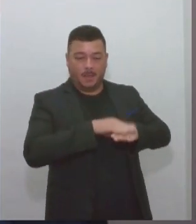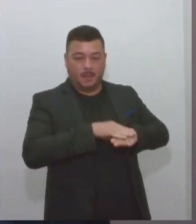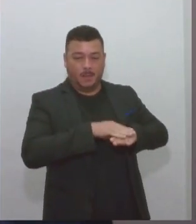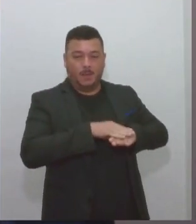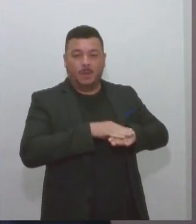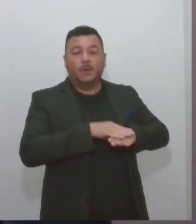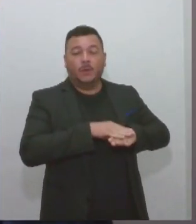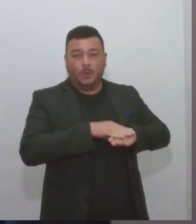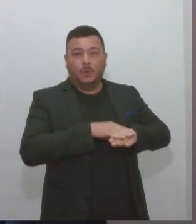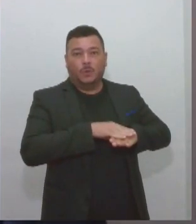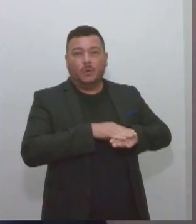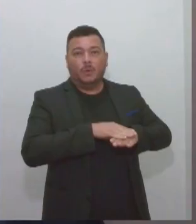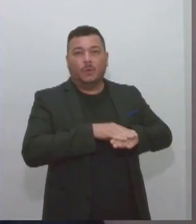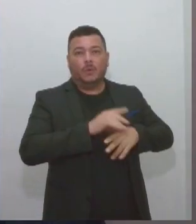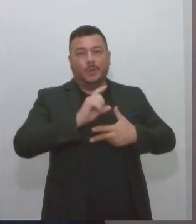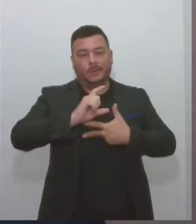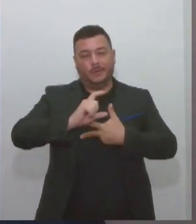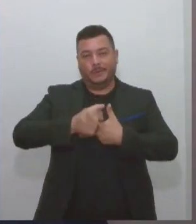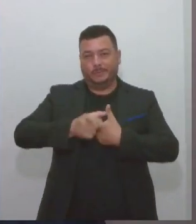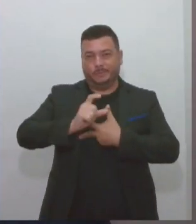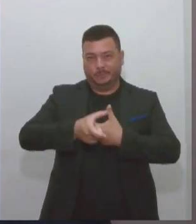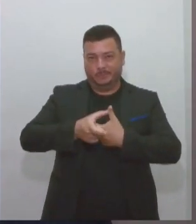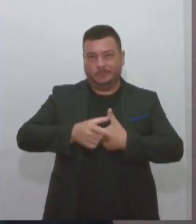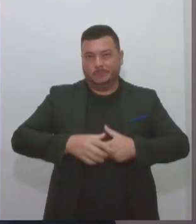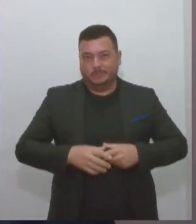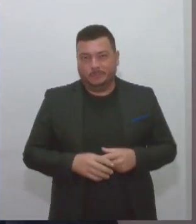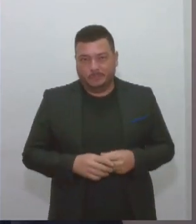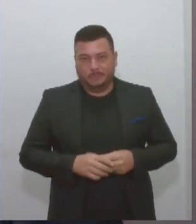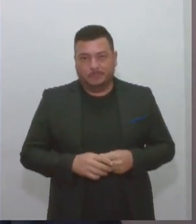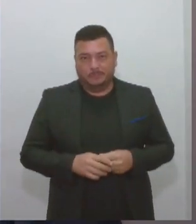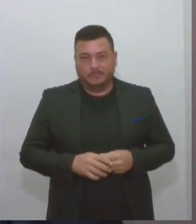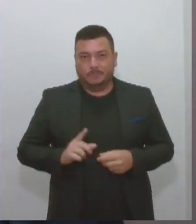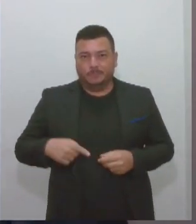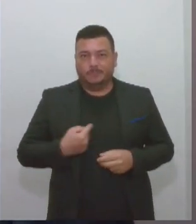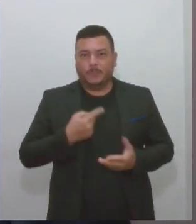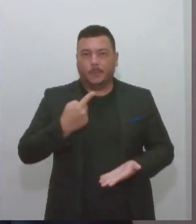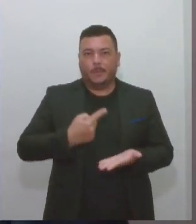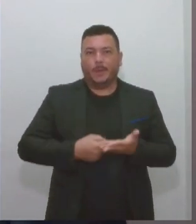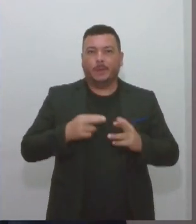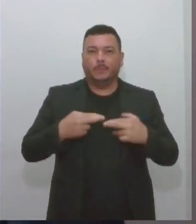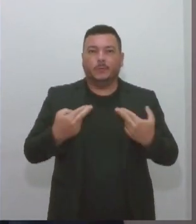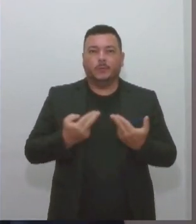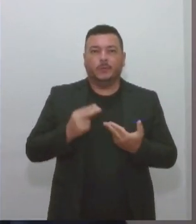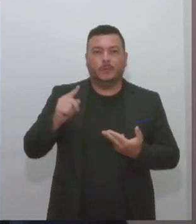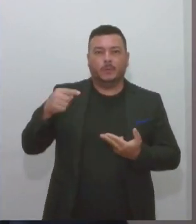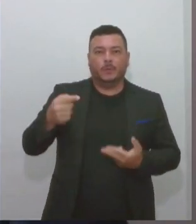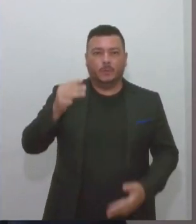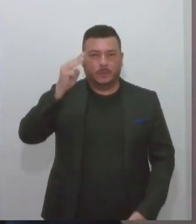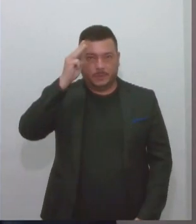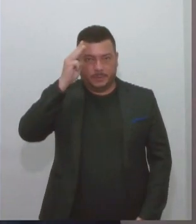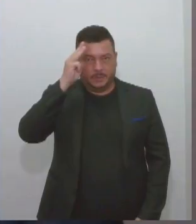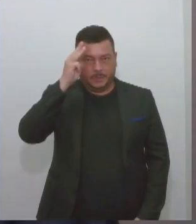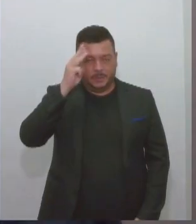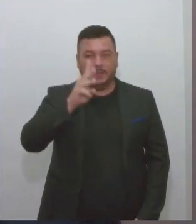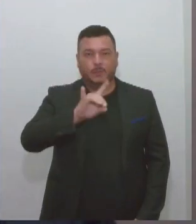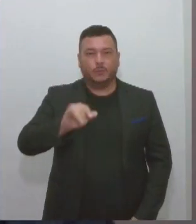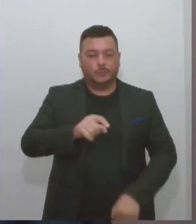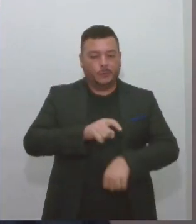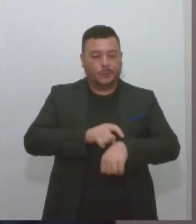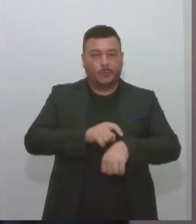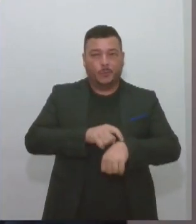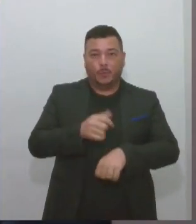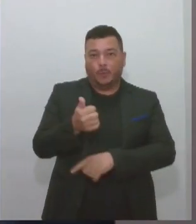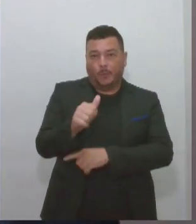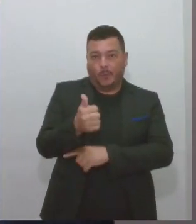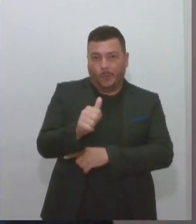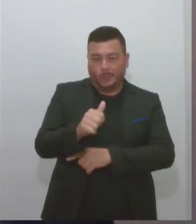Poder Executivo. E diante disso, nós marcamos uma reunião para a próxima terça-feira, às 11 horas, com o presidente do DR, junto com todos